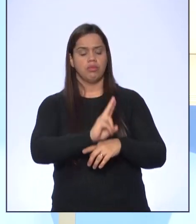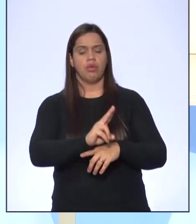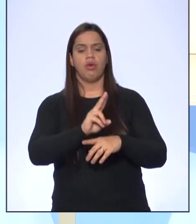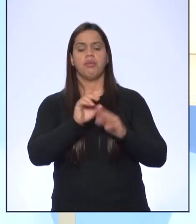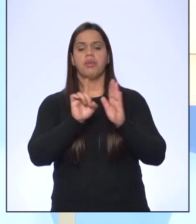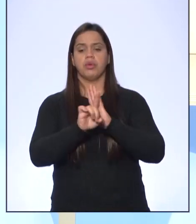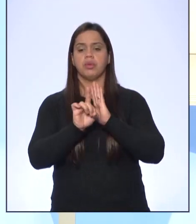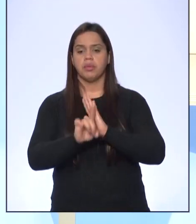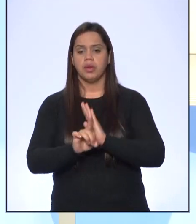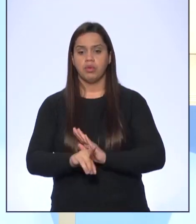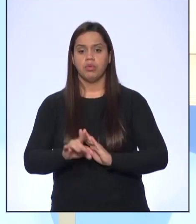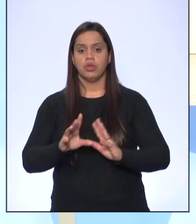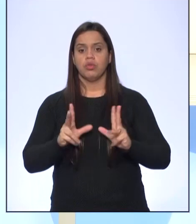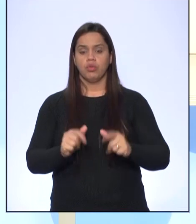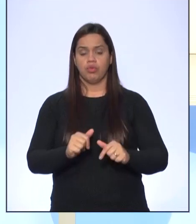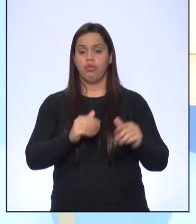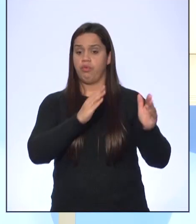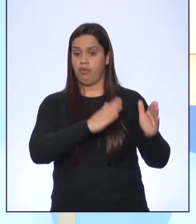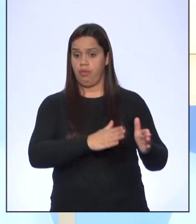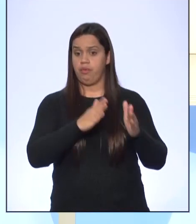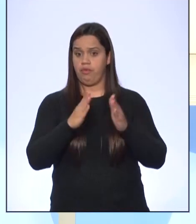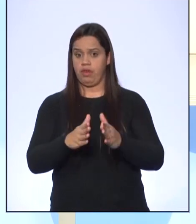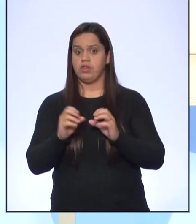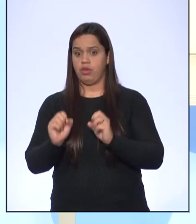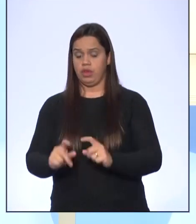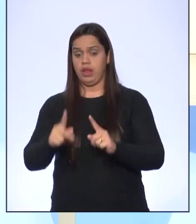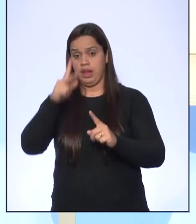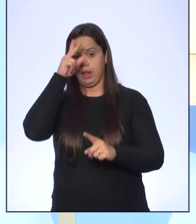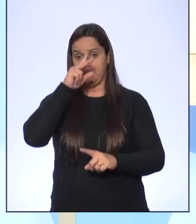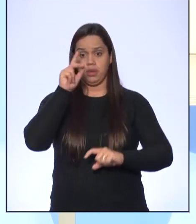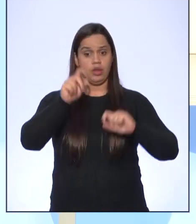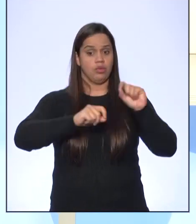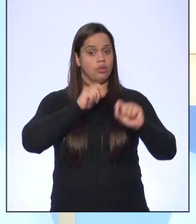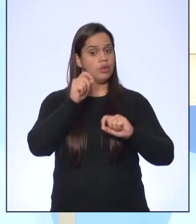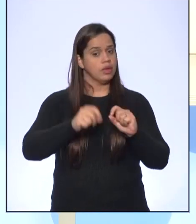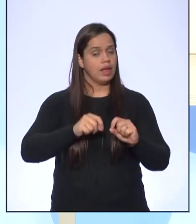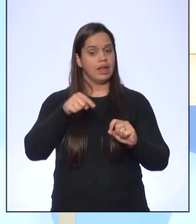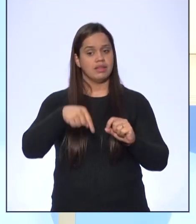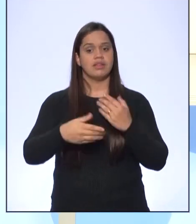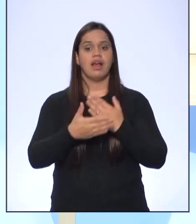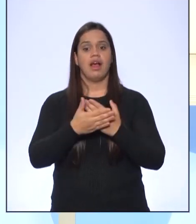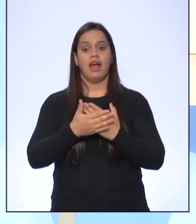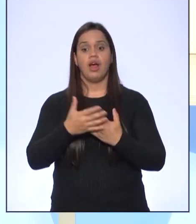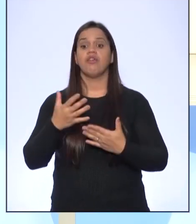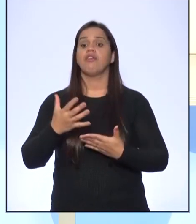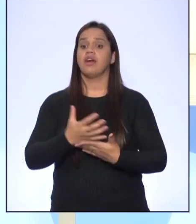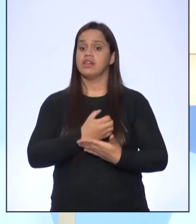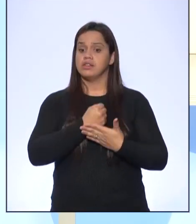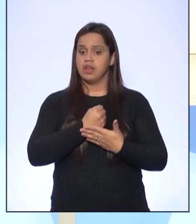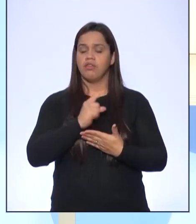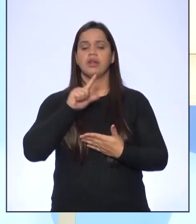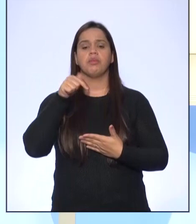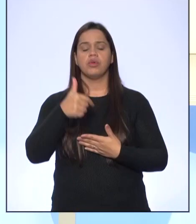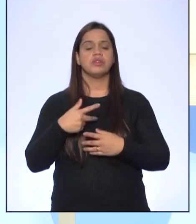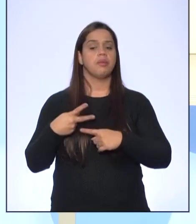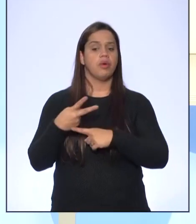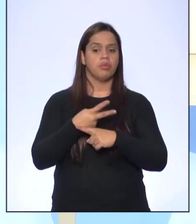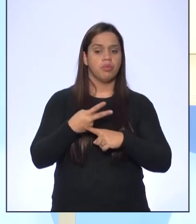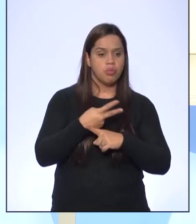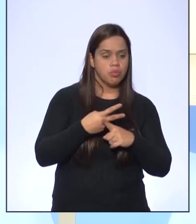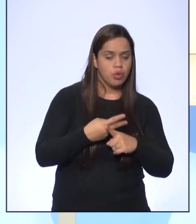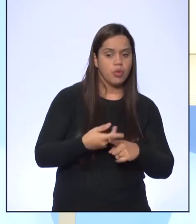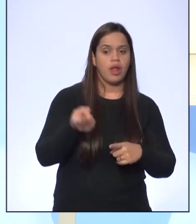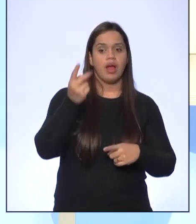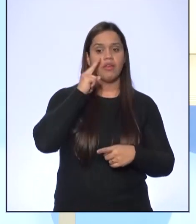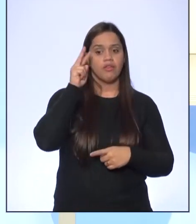questão, e a gente vai fazendo passo a passo. Lembrando, se você não conseguir, essa aula vai ficar gravada, você pode ir lá, rever essa